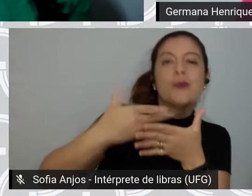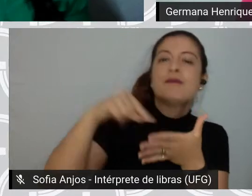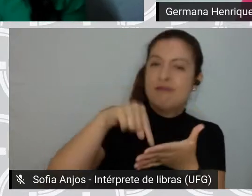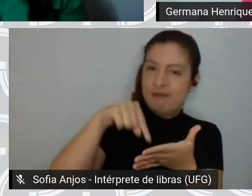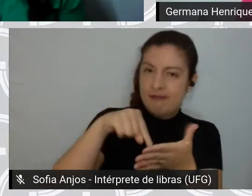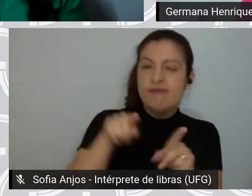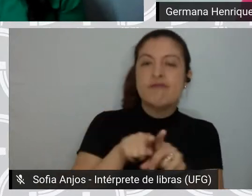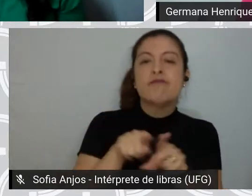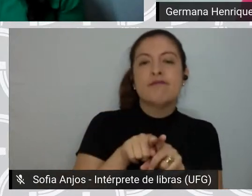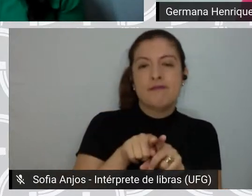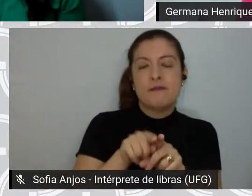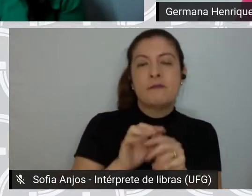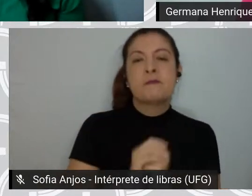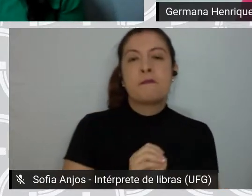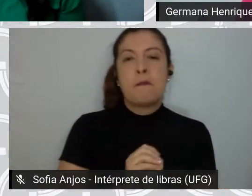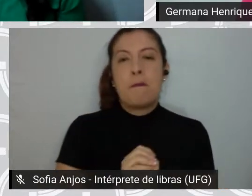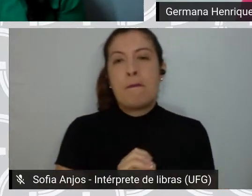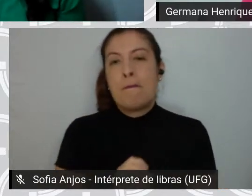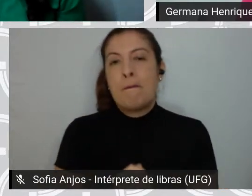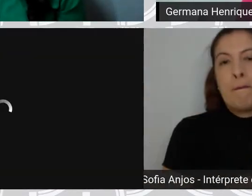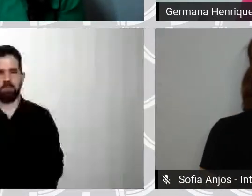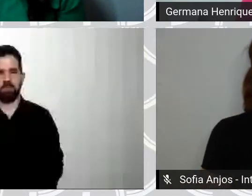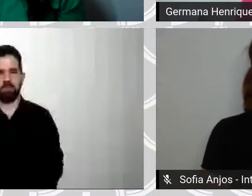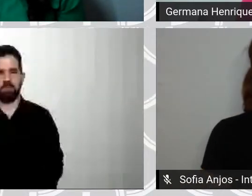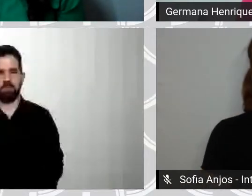Reforço que